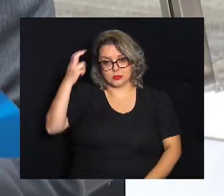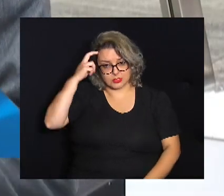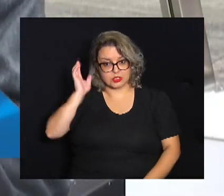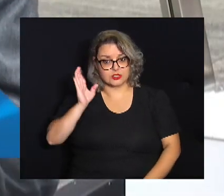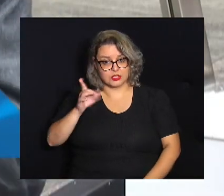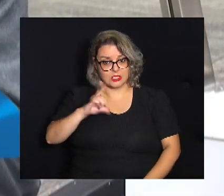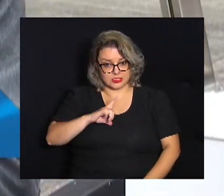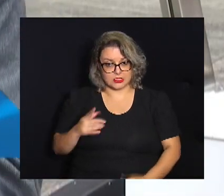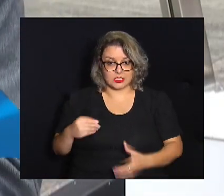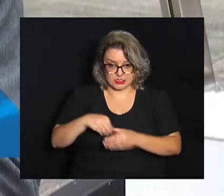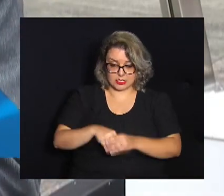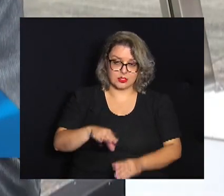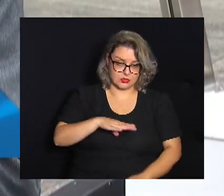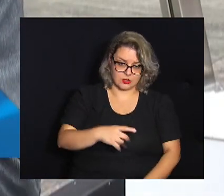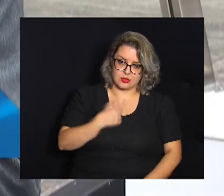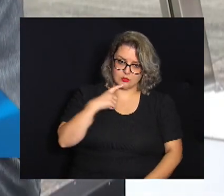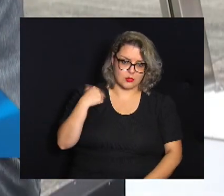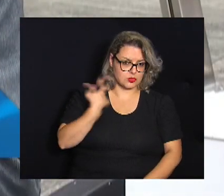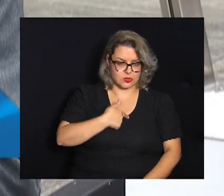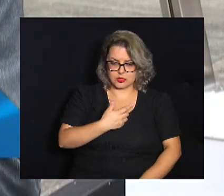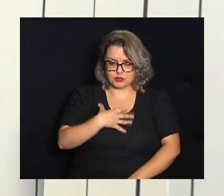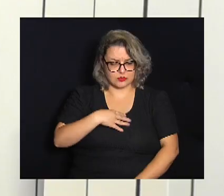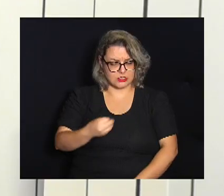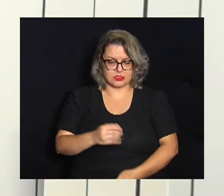em Campinas para os nossos filhos, né?